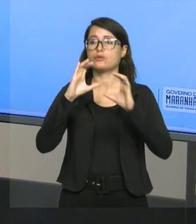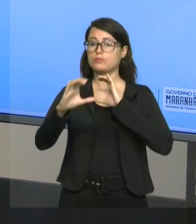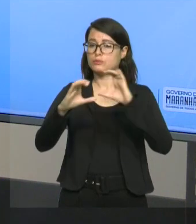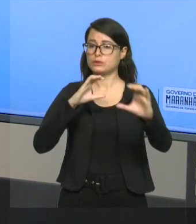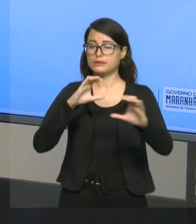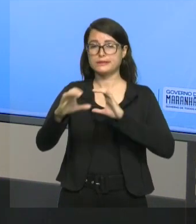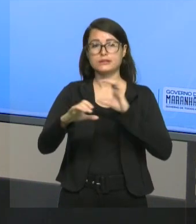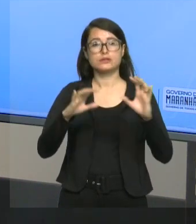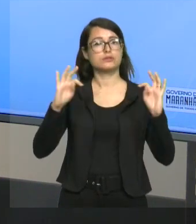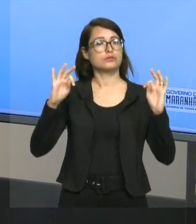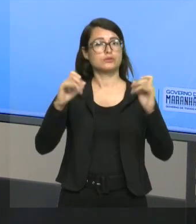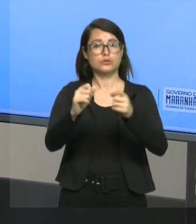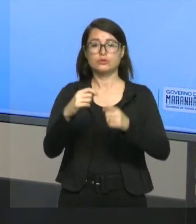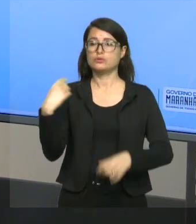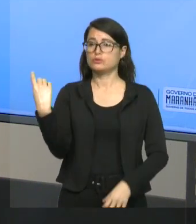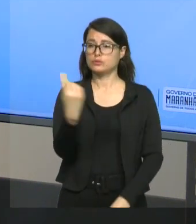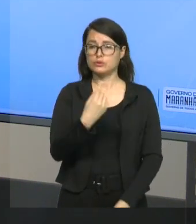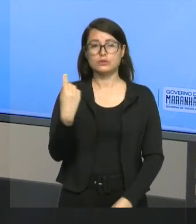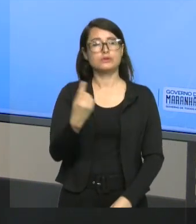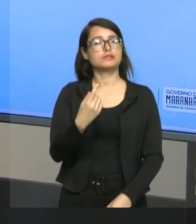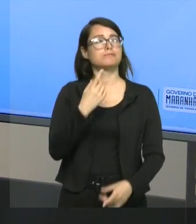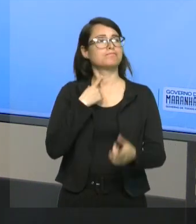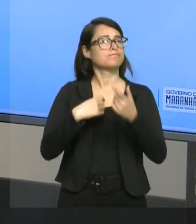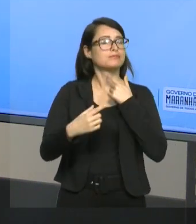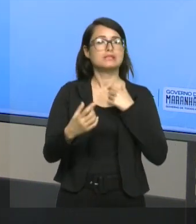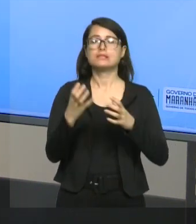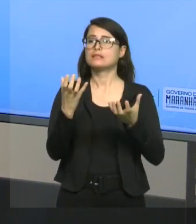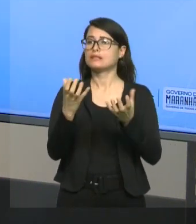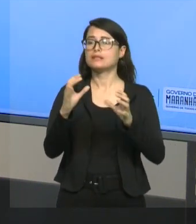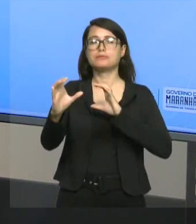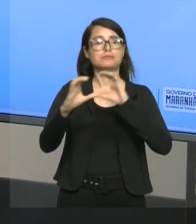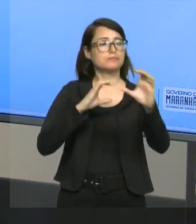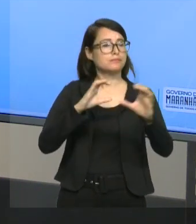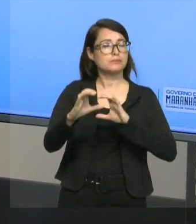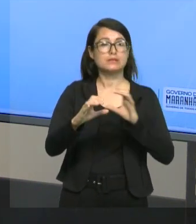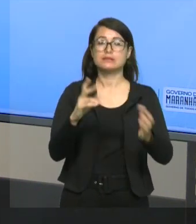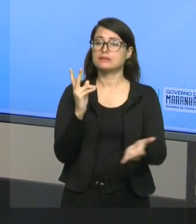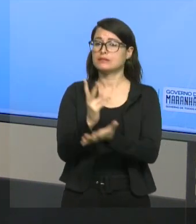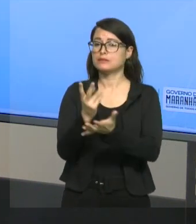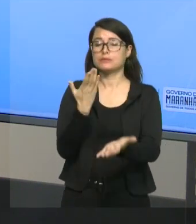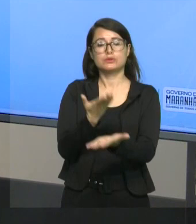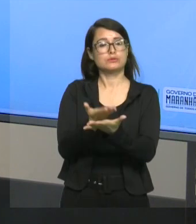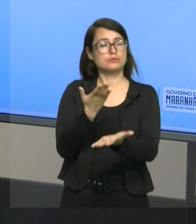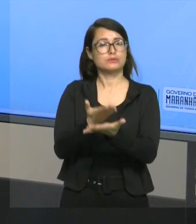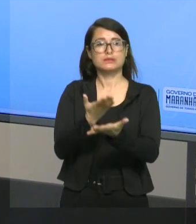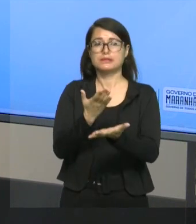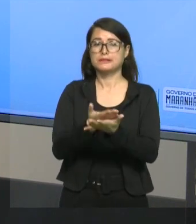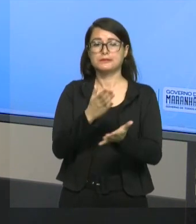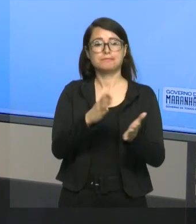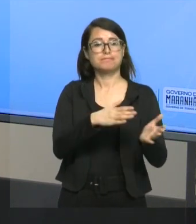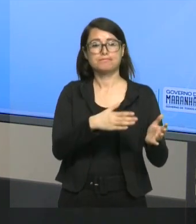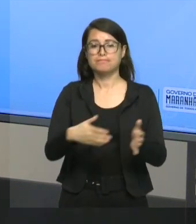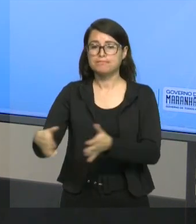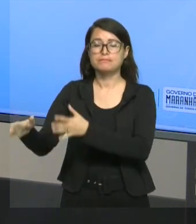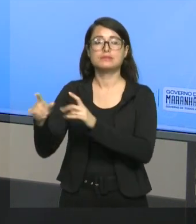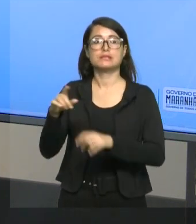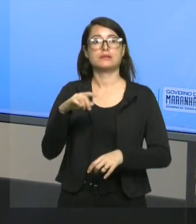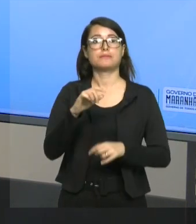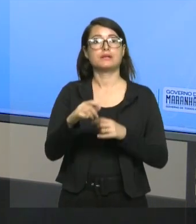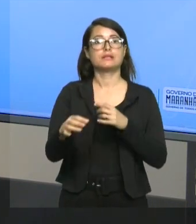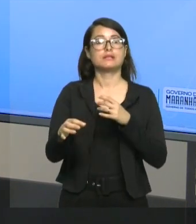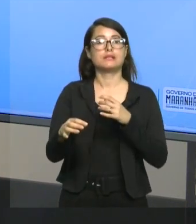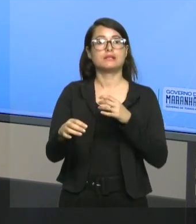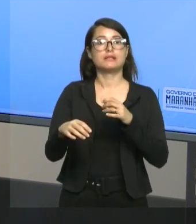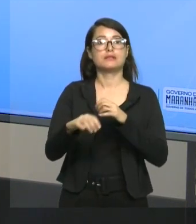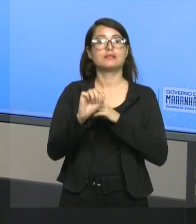temos necessidades comunicativas e é por isso que nós estamos estudando o tempo todo. Para nos expressarmos direito,